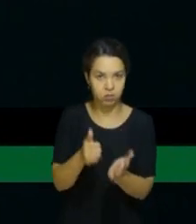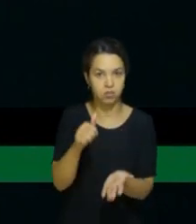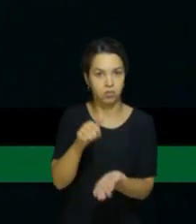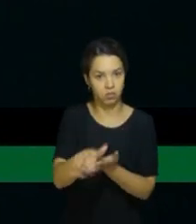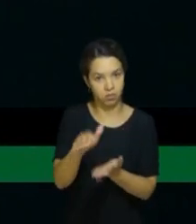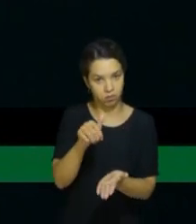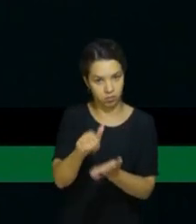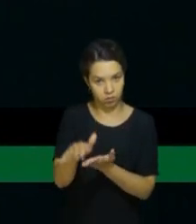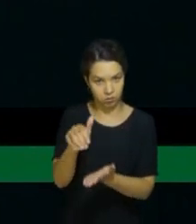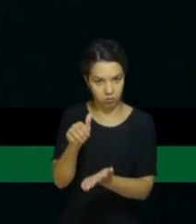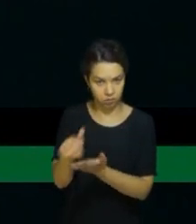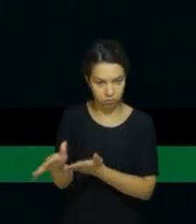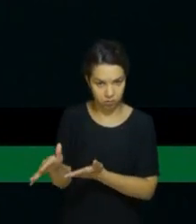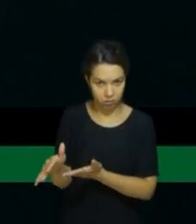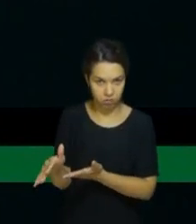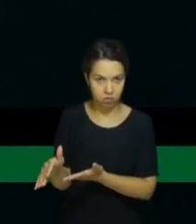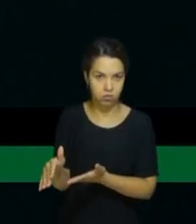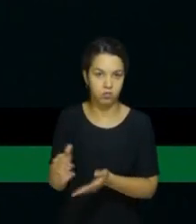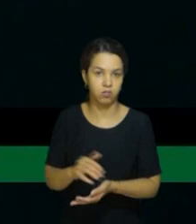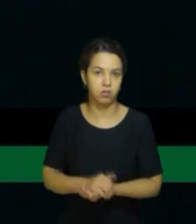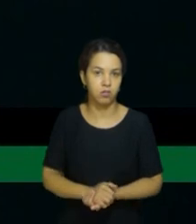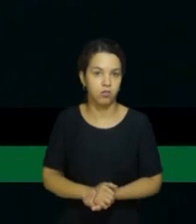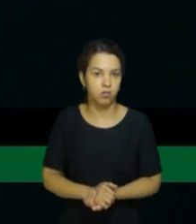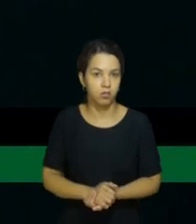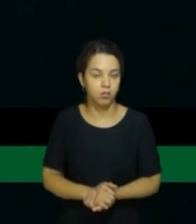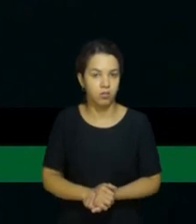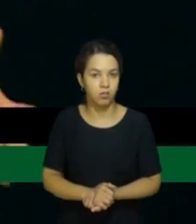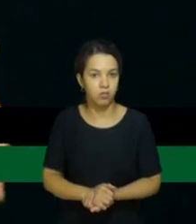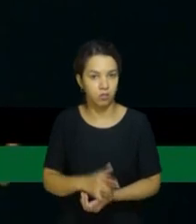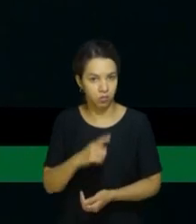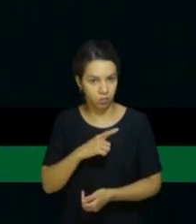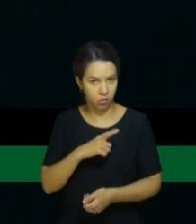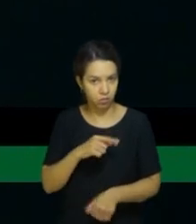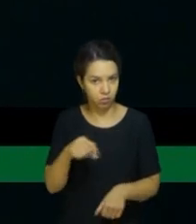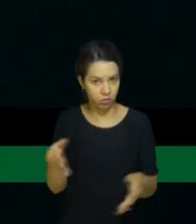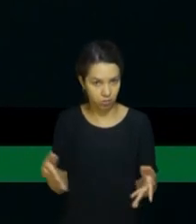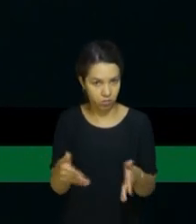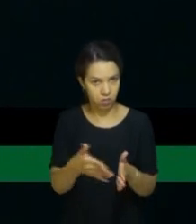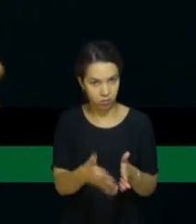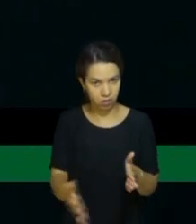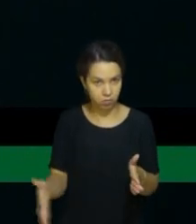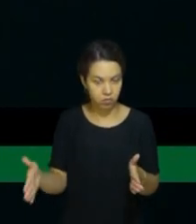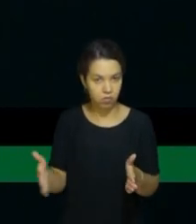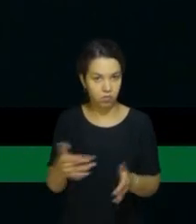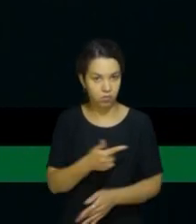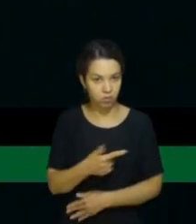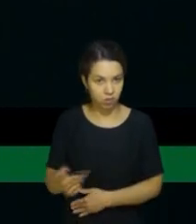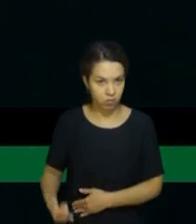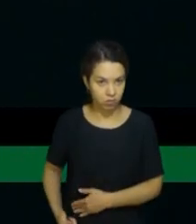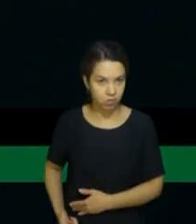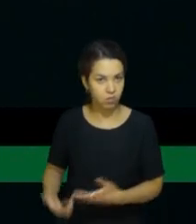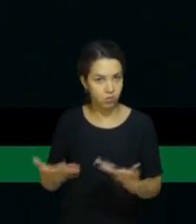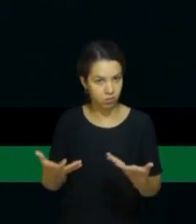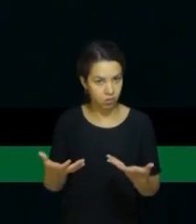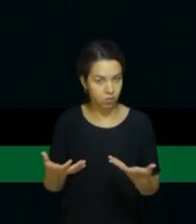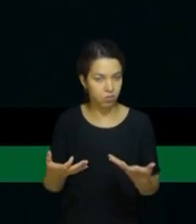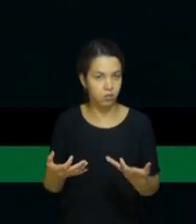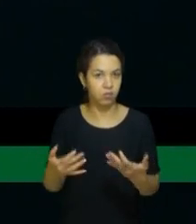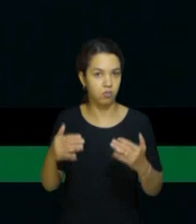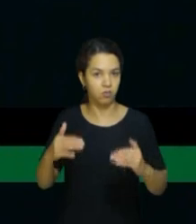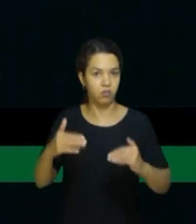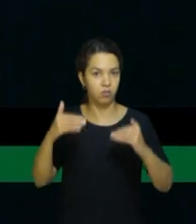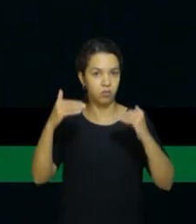hoje. E um governo que quer governar, que quer ter atitude de